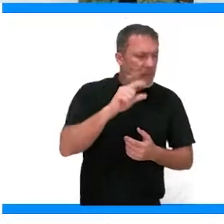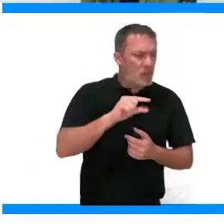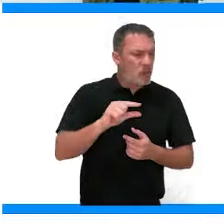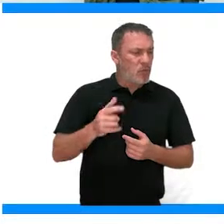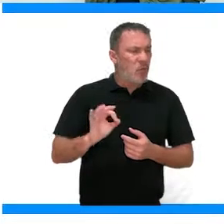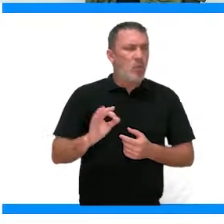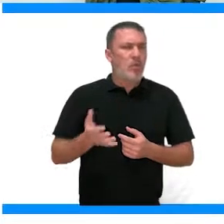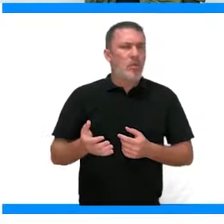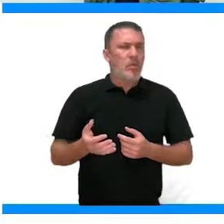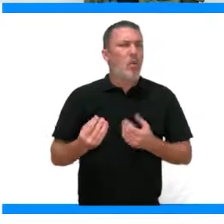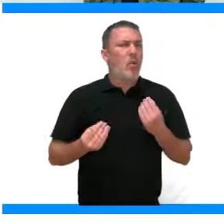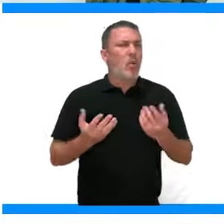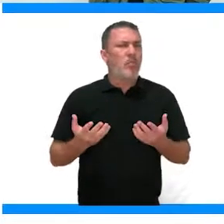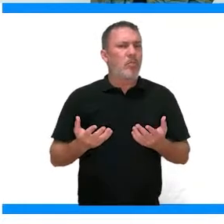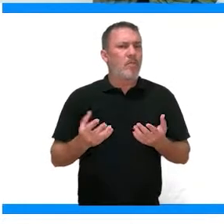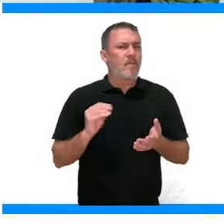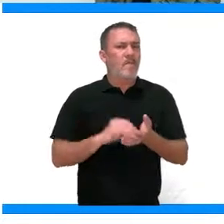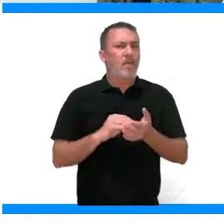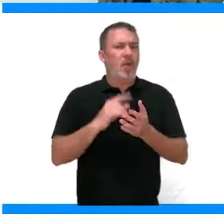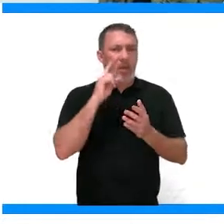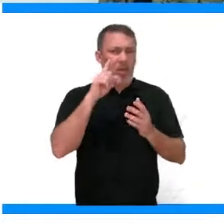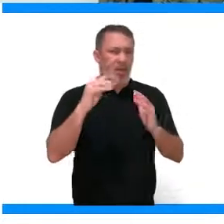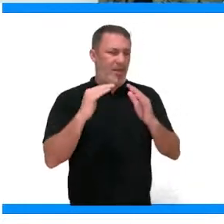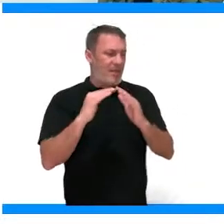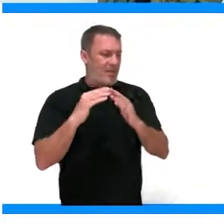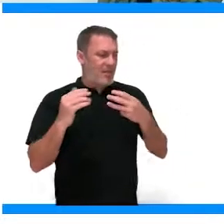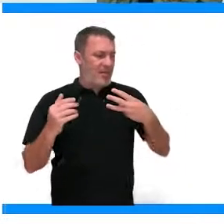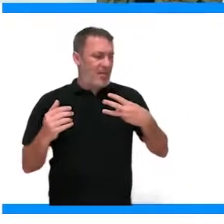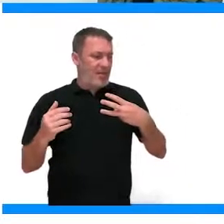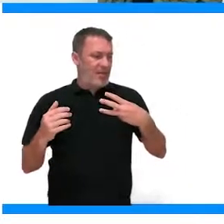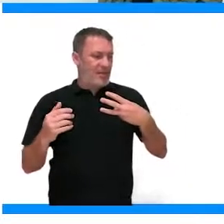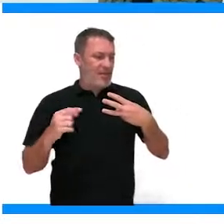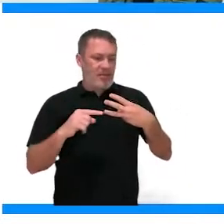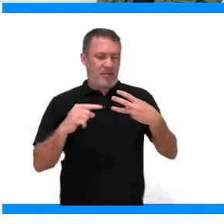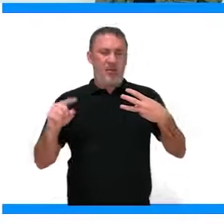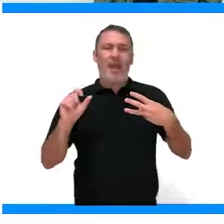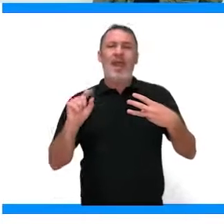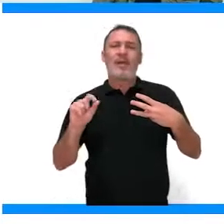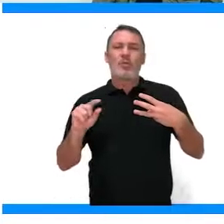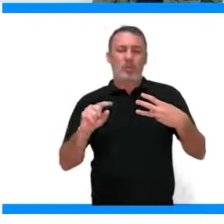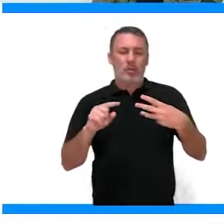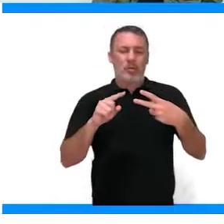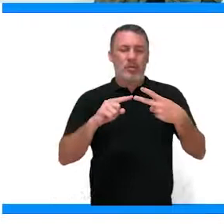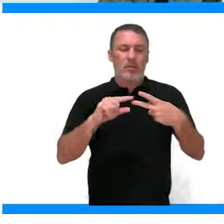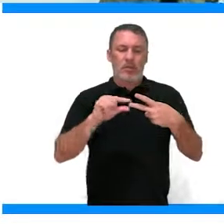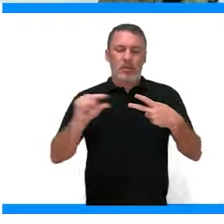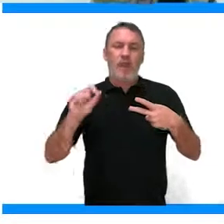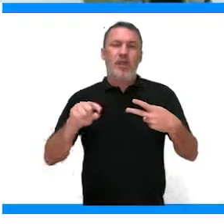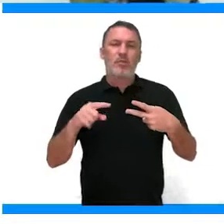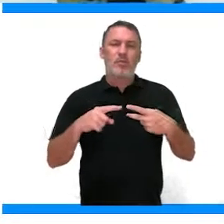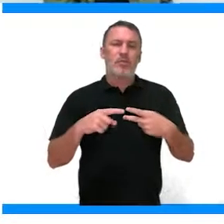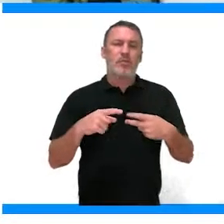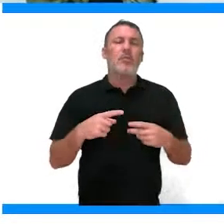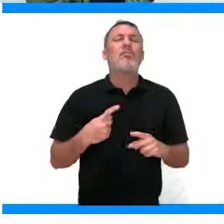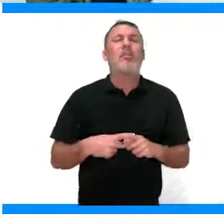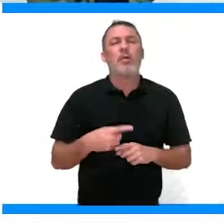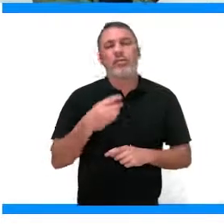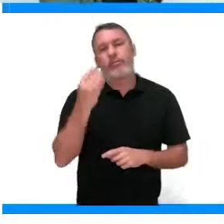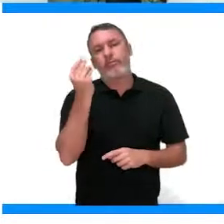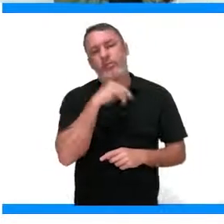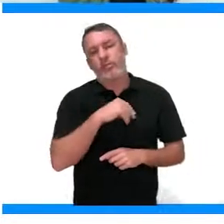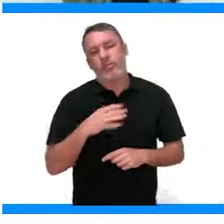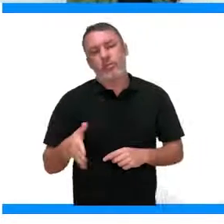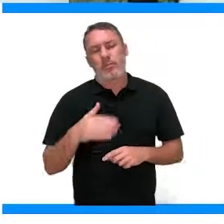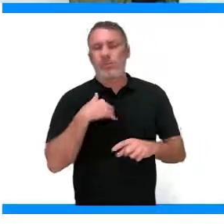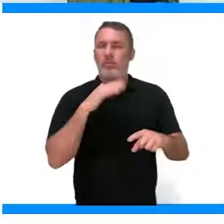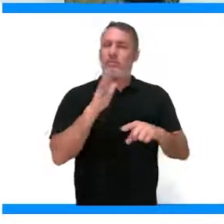uma tarja azul ali? Por que no imóvel 3, ali no bairro 3, você botou uma tarja azul? Porque nós somos hacker. E